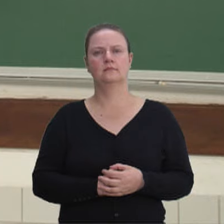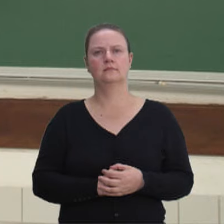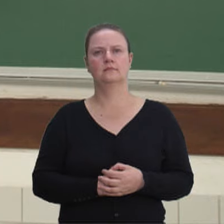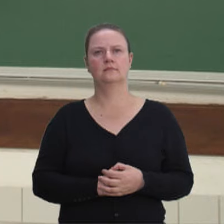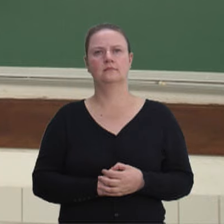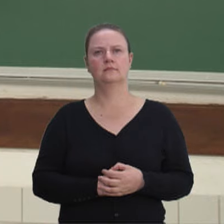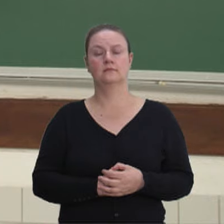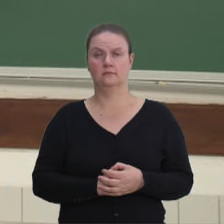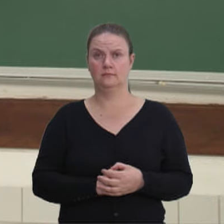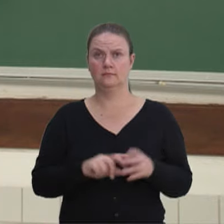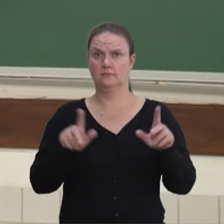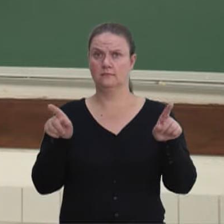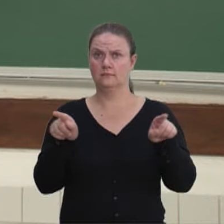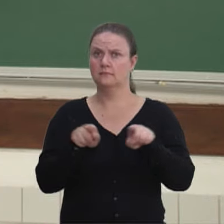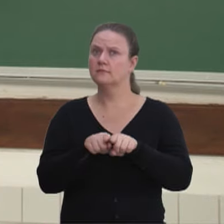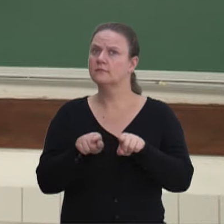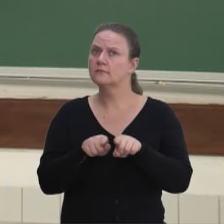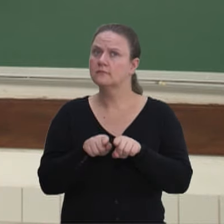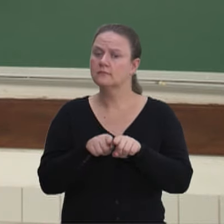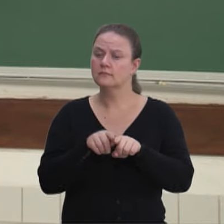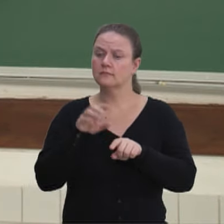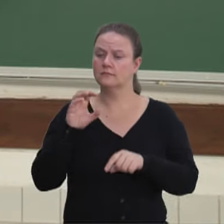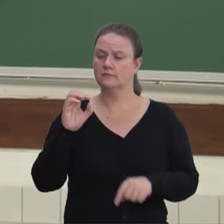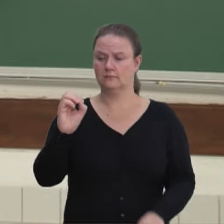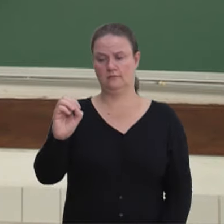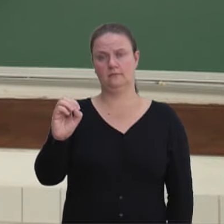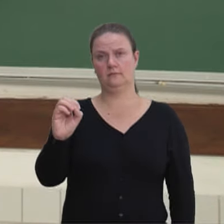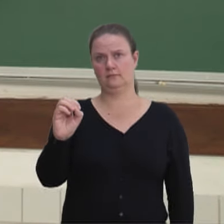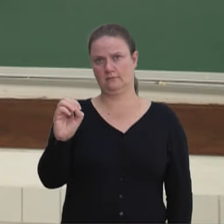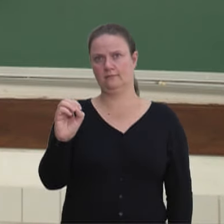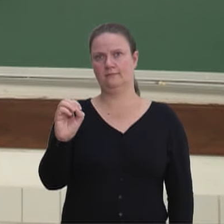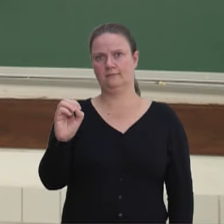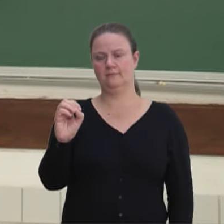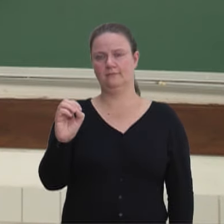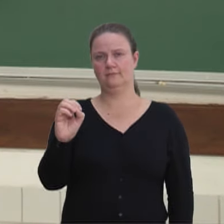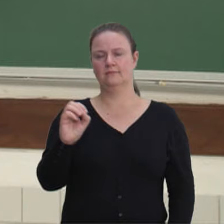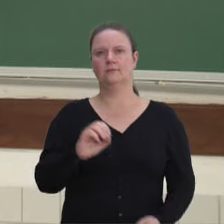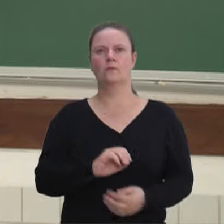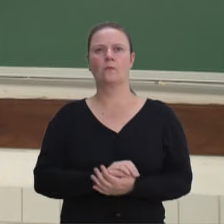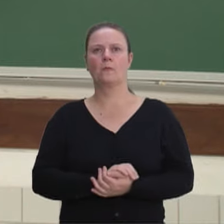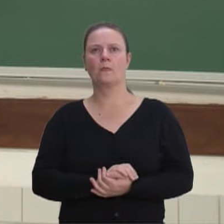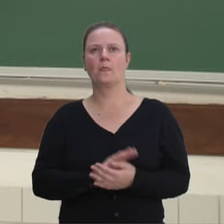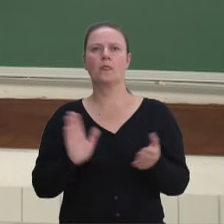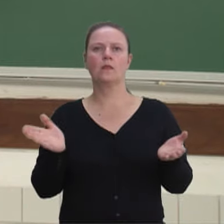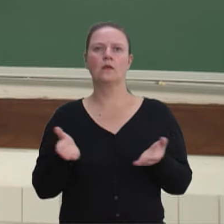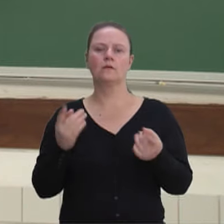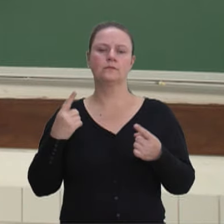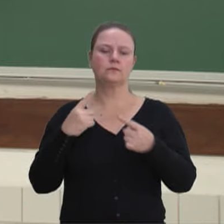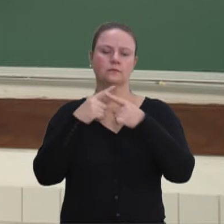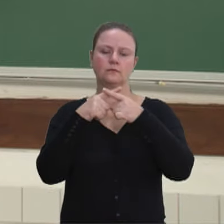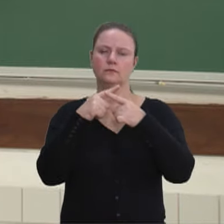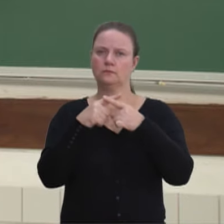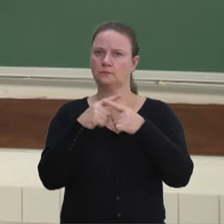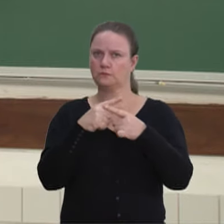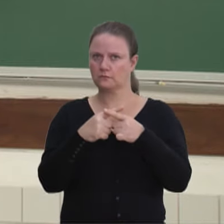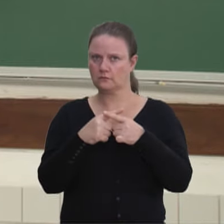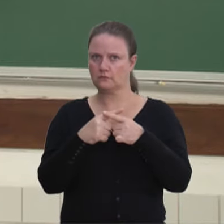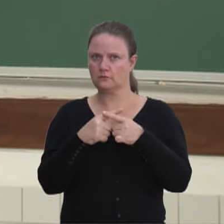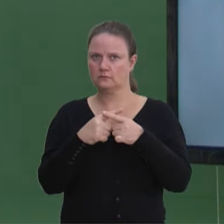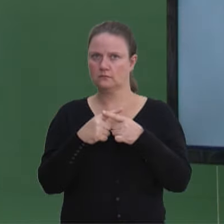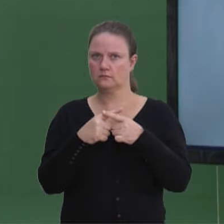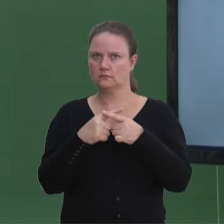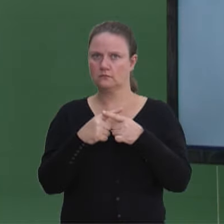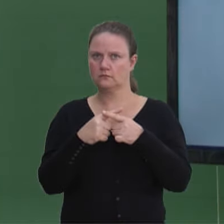Isso aqui tem que ser igual a 0. Tá? Vou multiplicar a